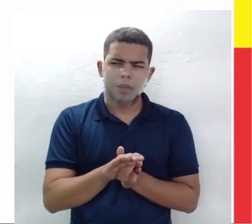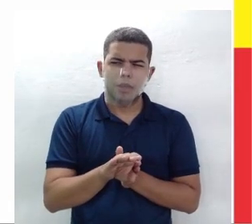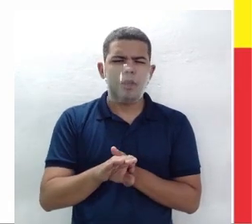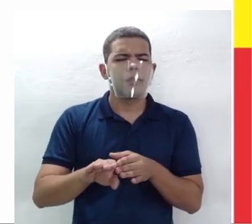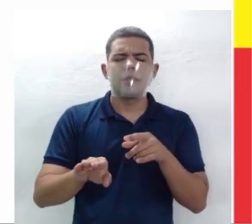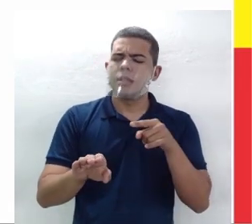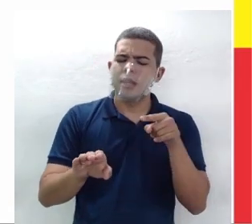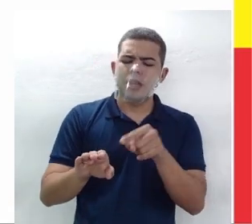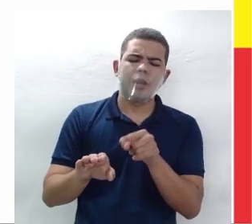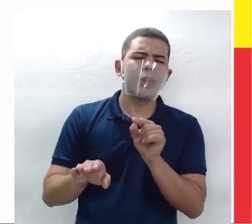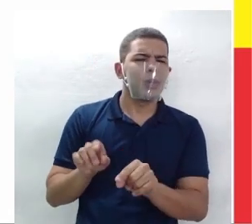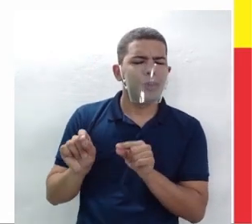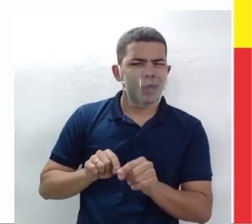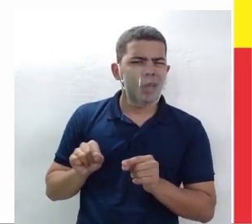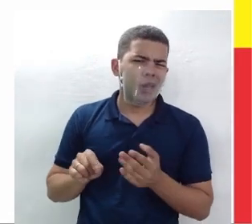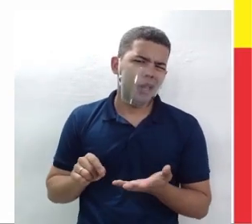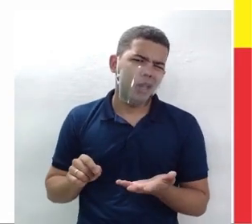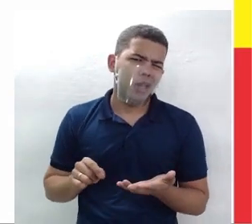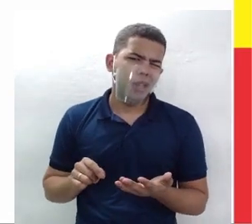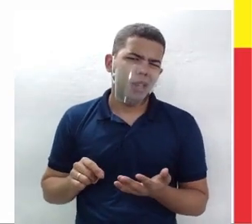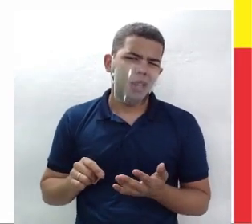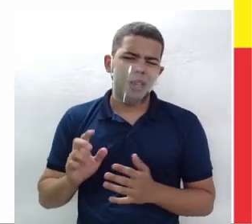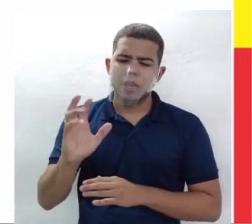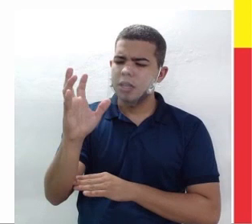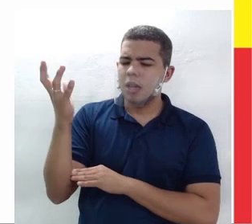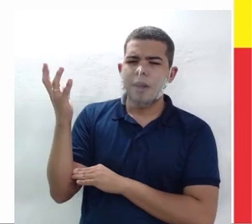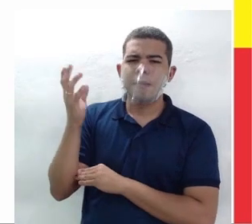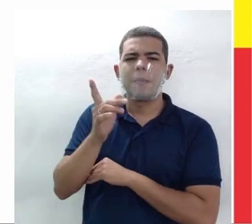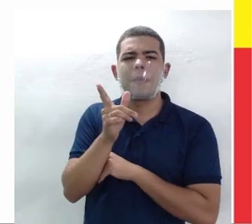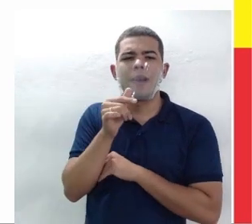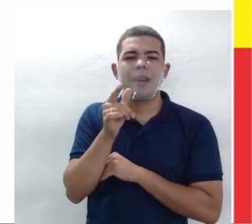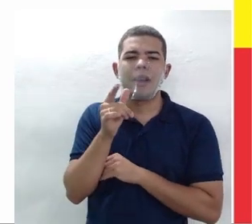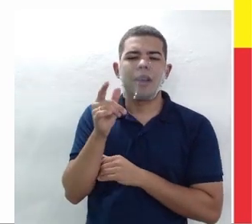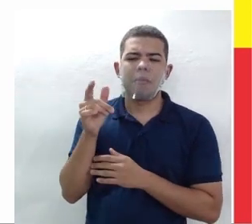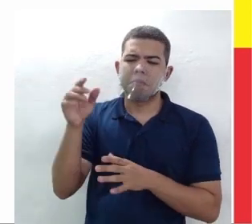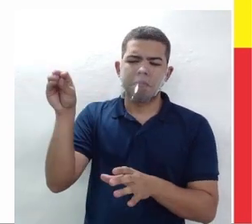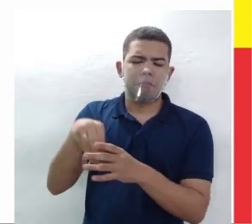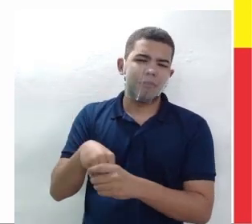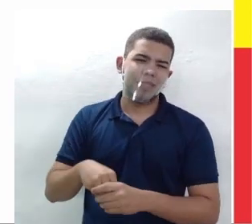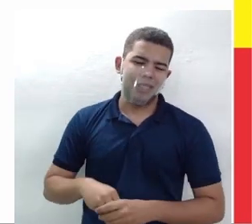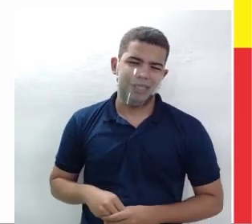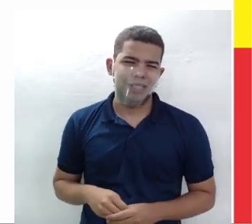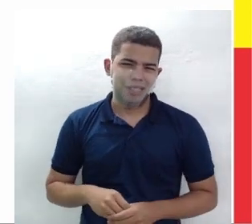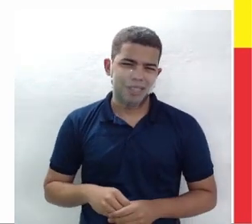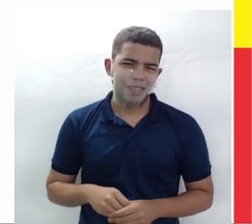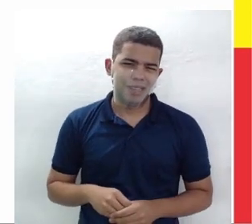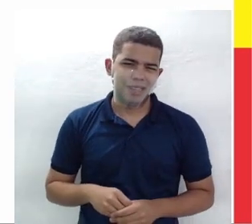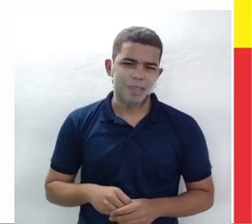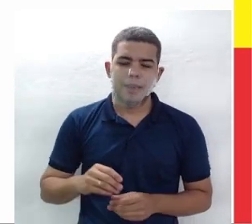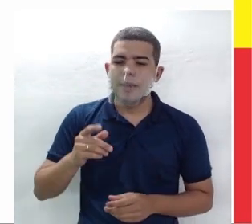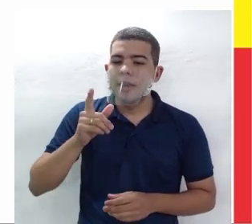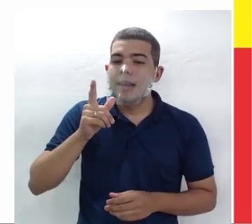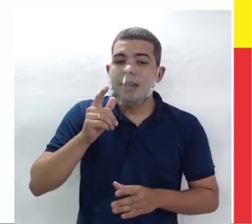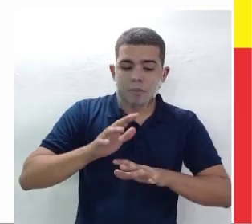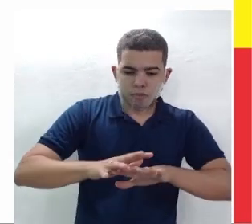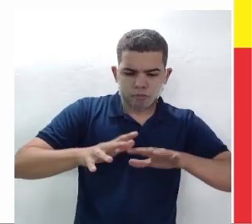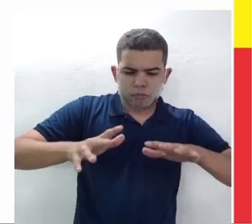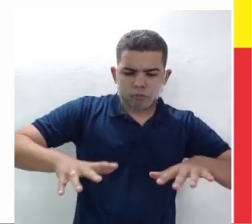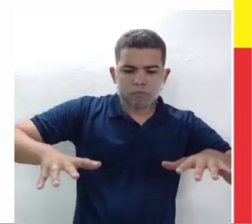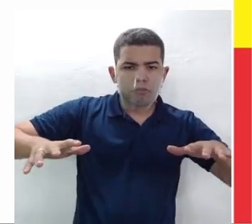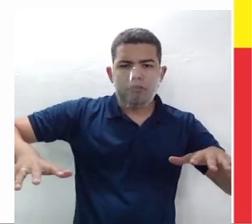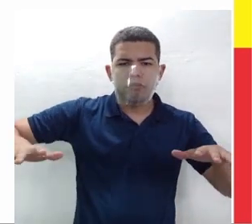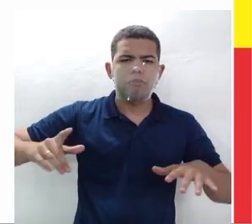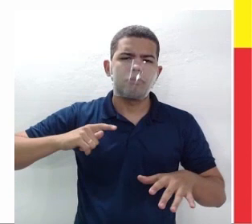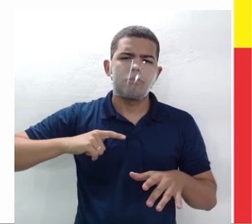estão ali no ambiente aquático, principalmente nos oceanos, que elas